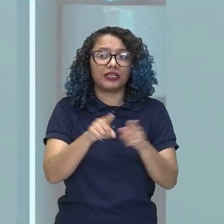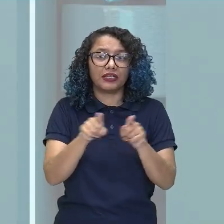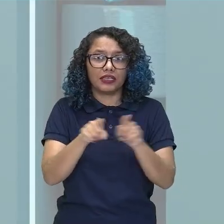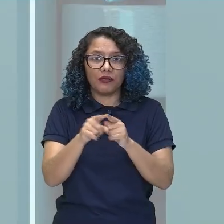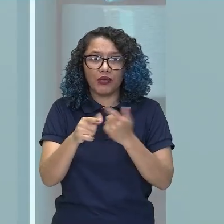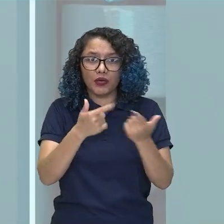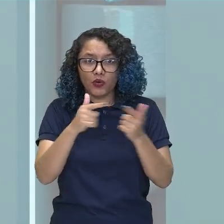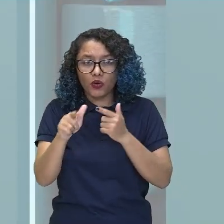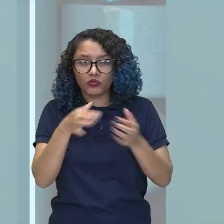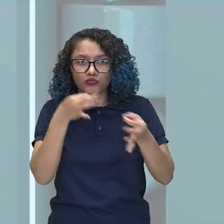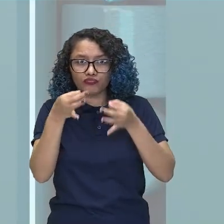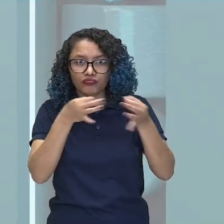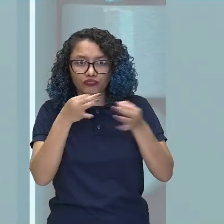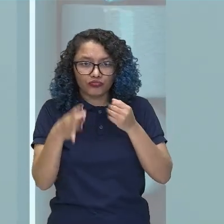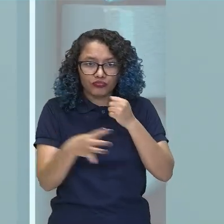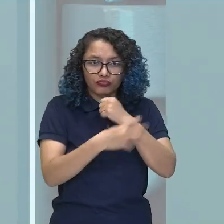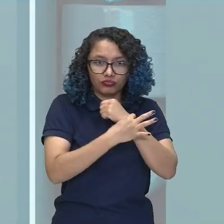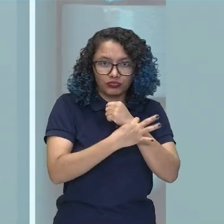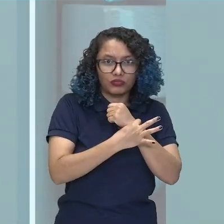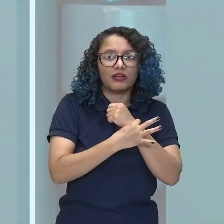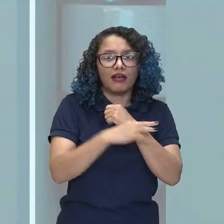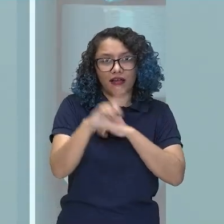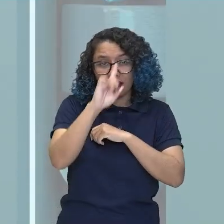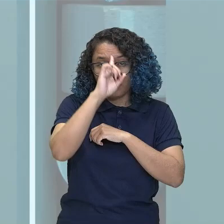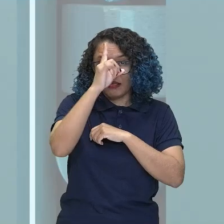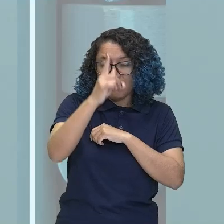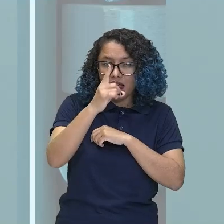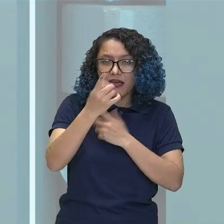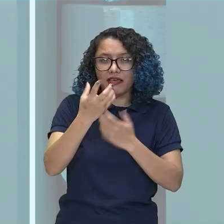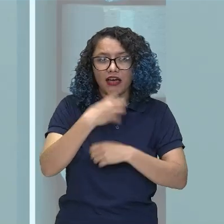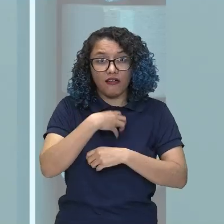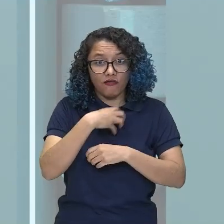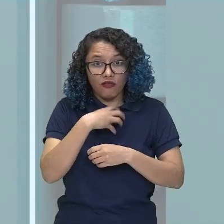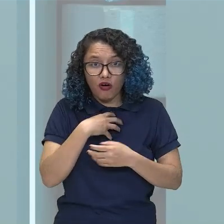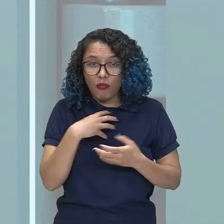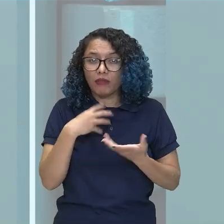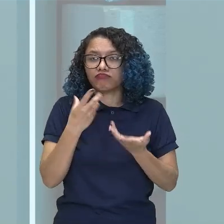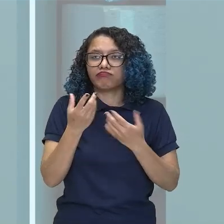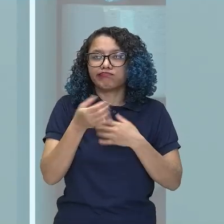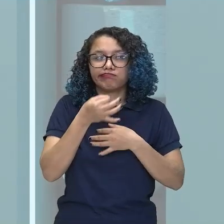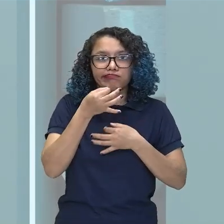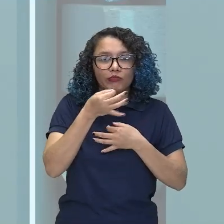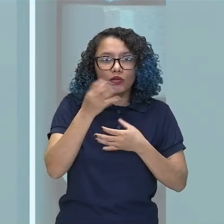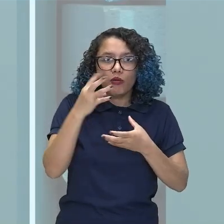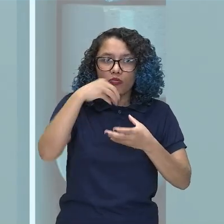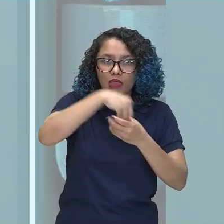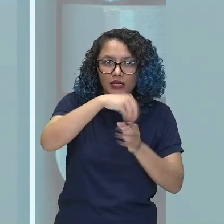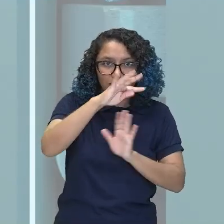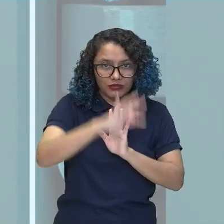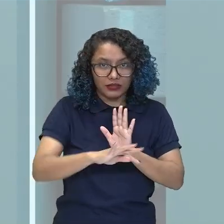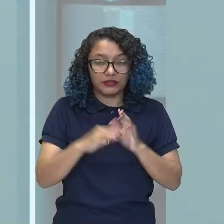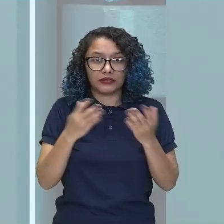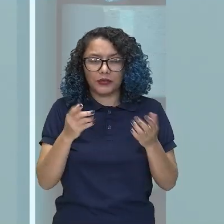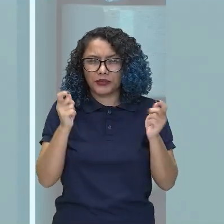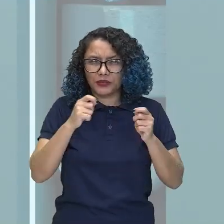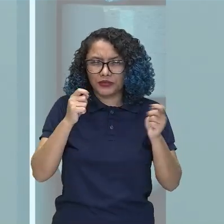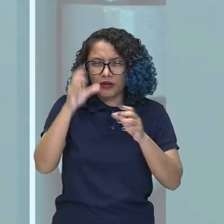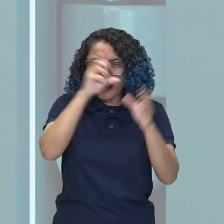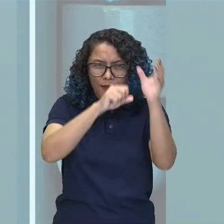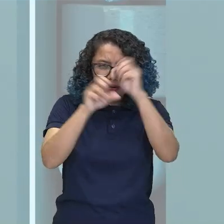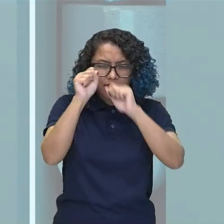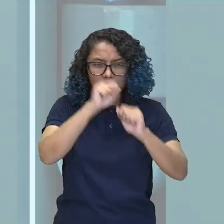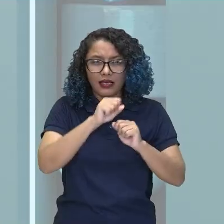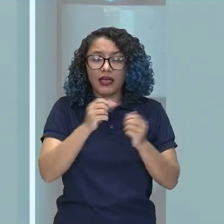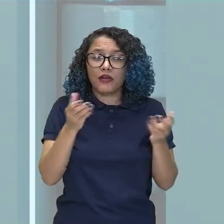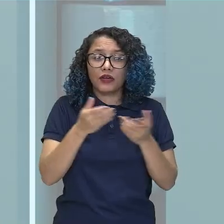para defender esse posicionamento, essa ideia, o modo de pensar o mundo. Então, para que nós possamos aprender bastante, claro